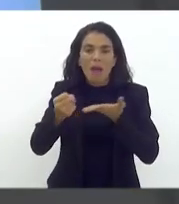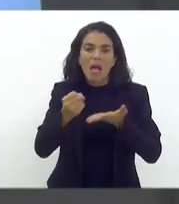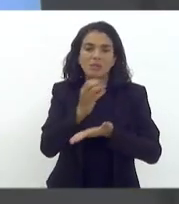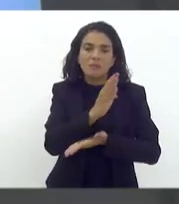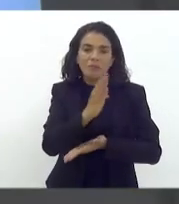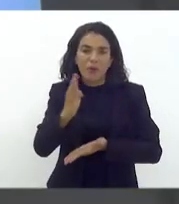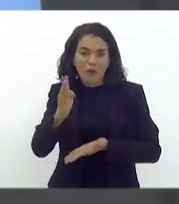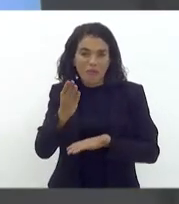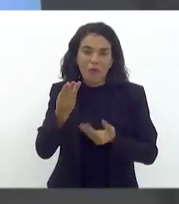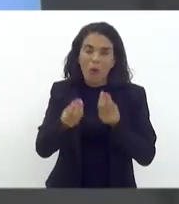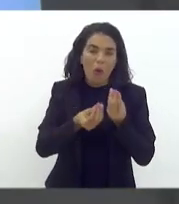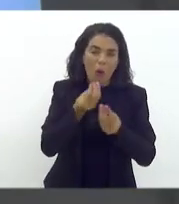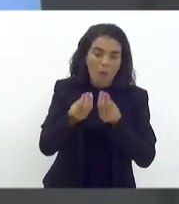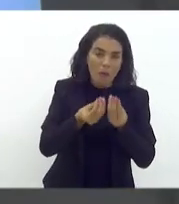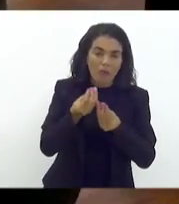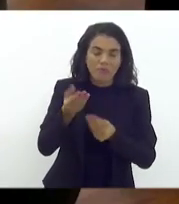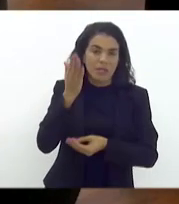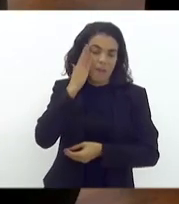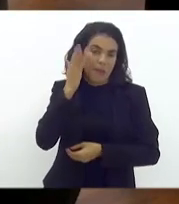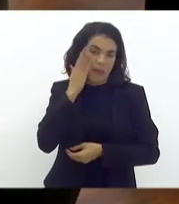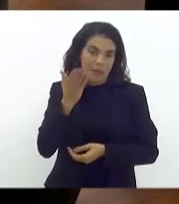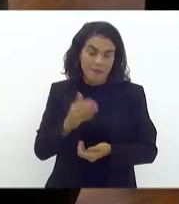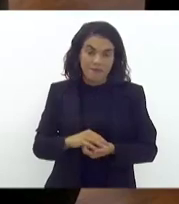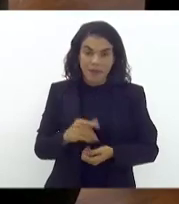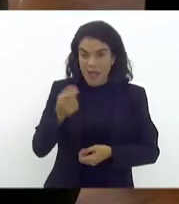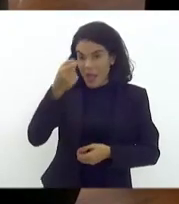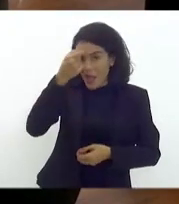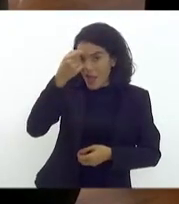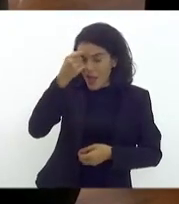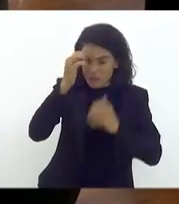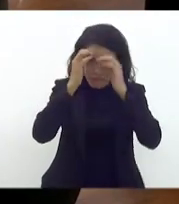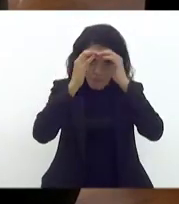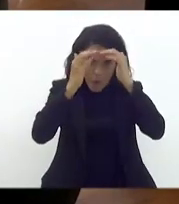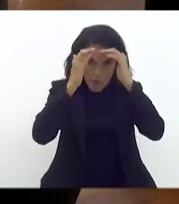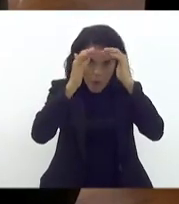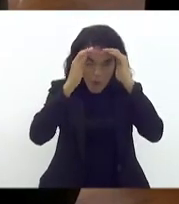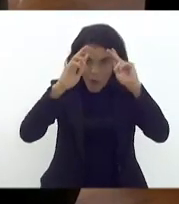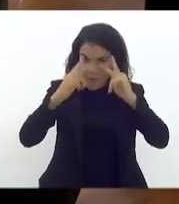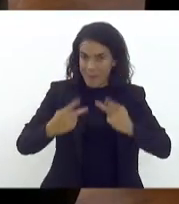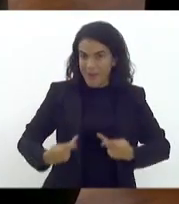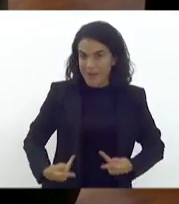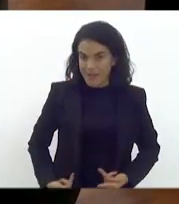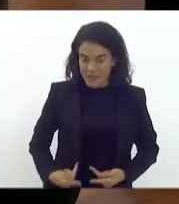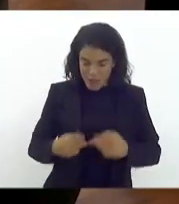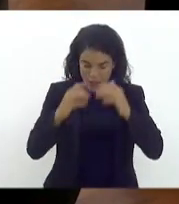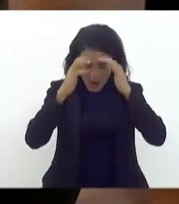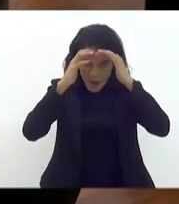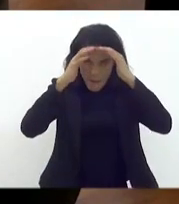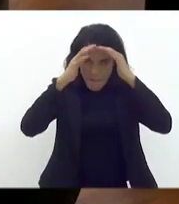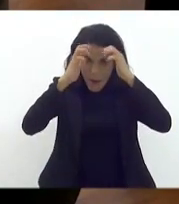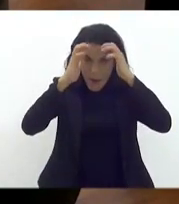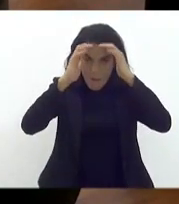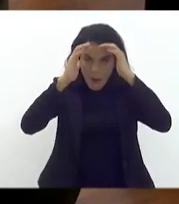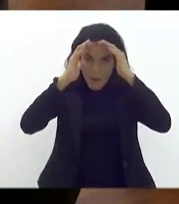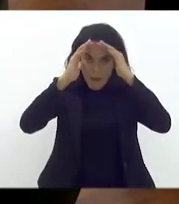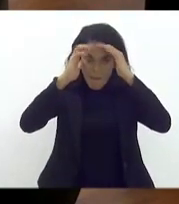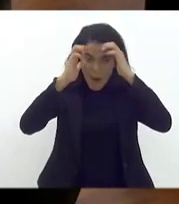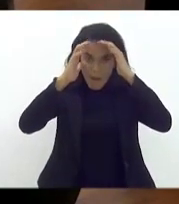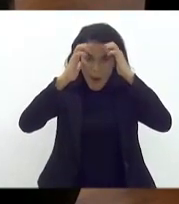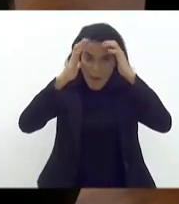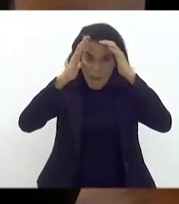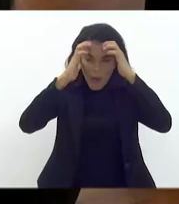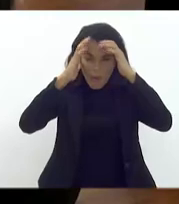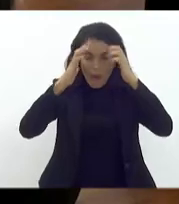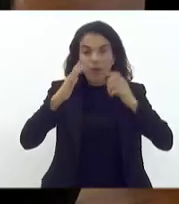faz um reconhecimento de uma pessoa é a memória humana a memória humana é a fonte dessa informação é